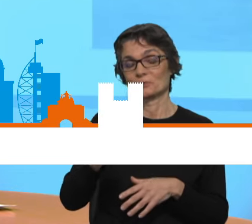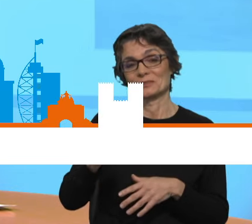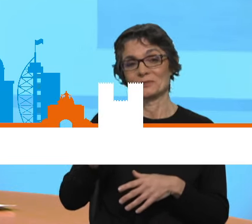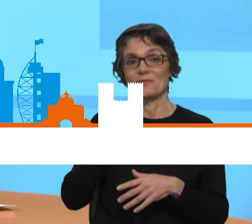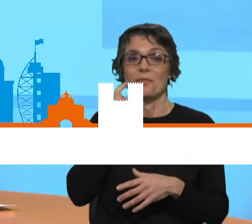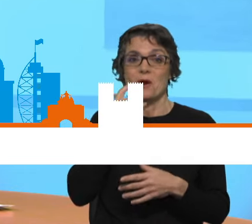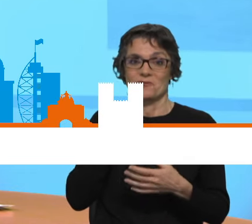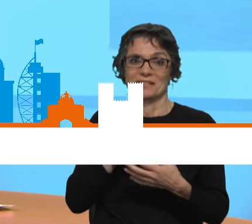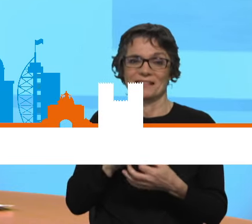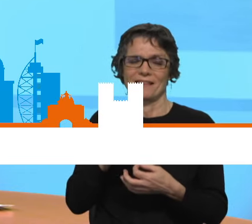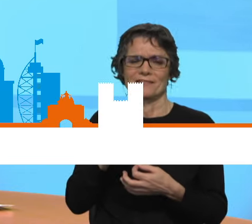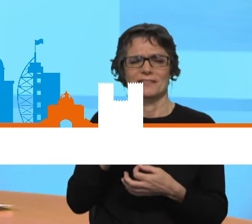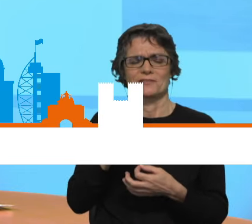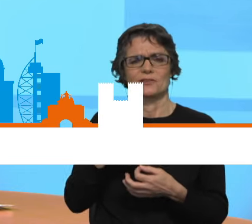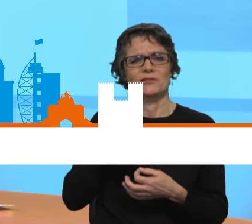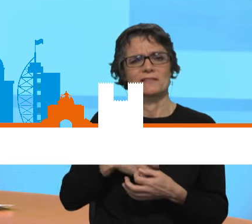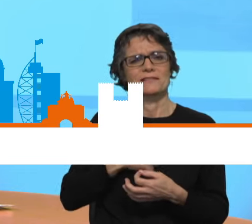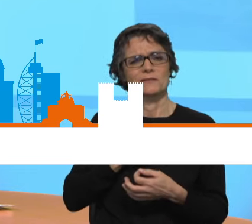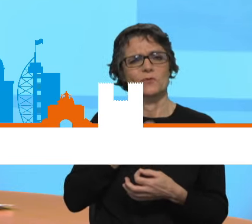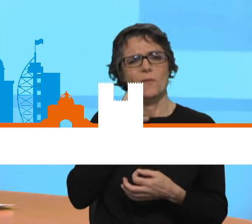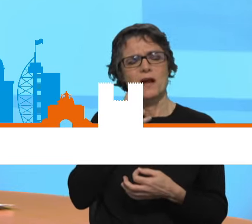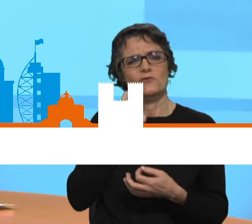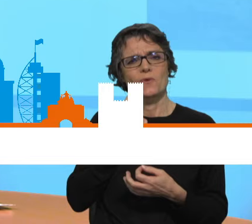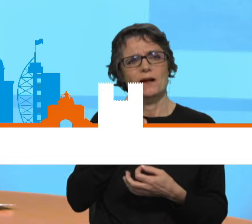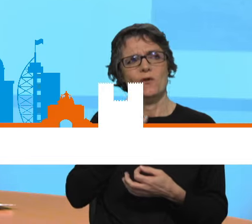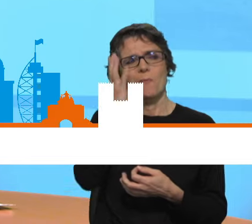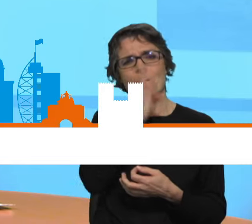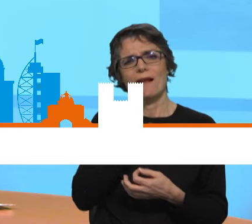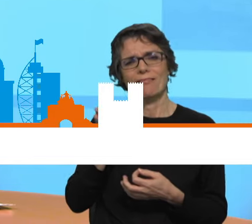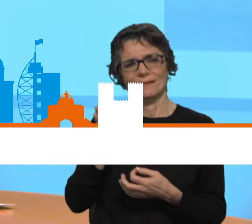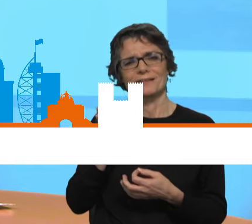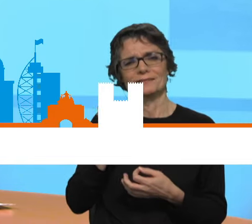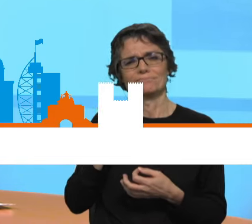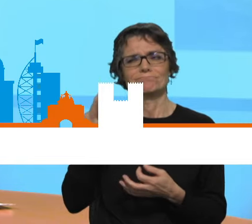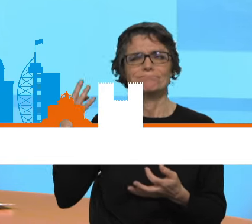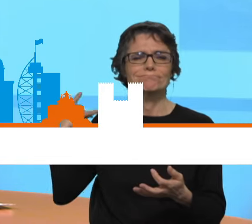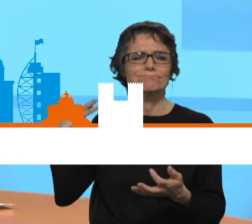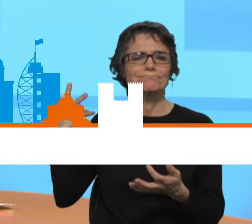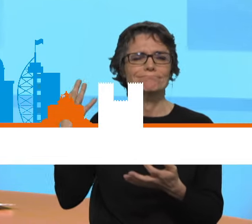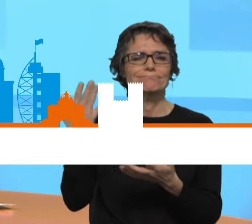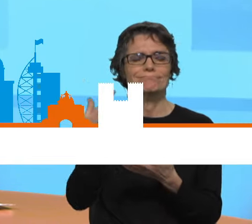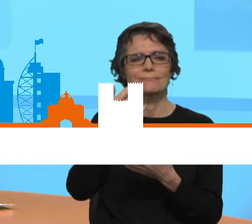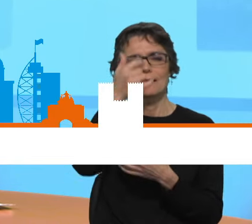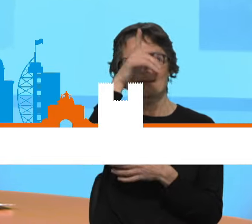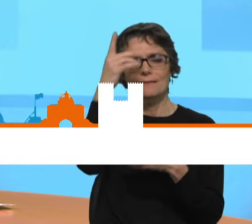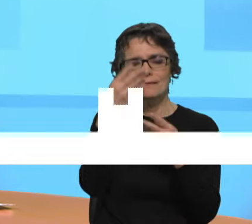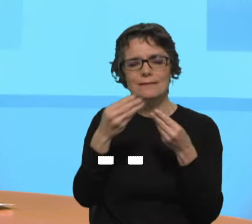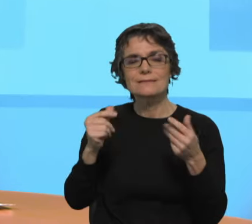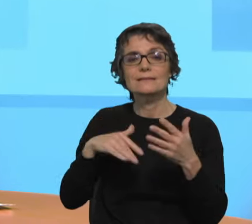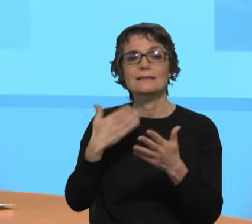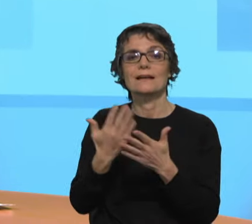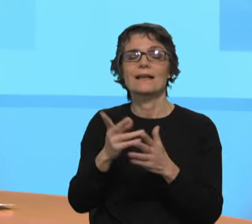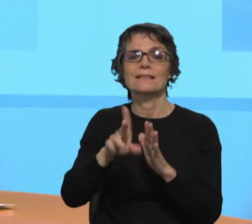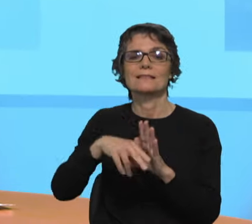Páscoa significa um arco celebrativo e de Popular que vai das cinzas à ressurreição falamos do